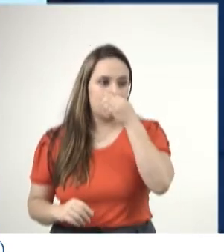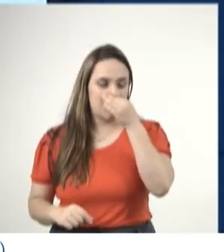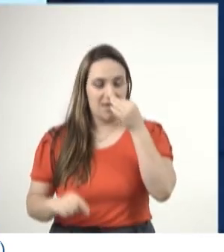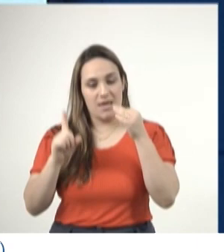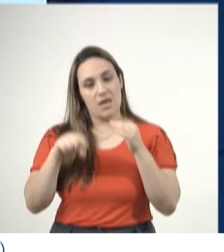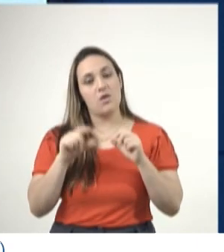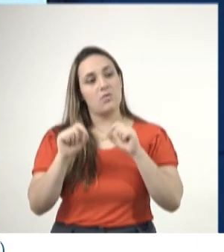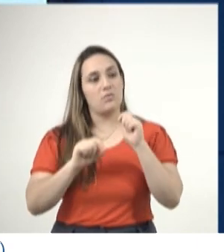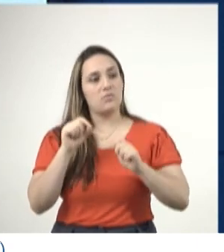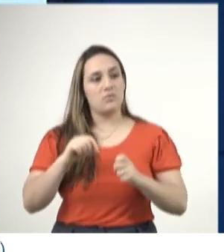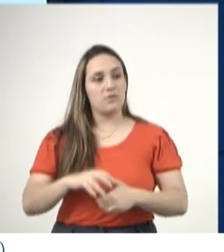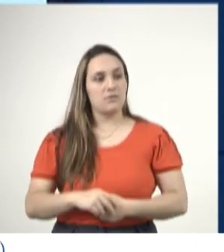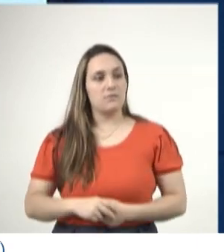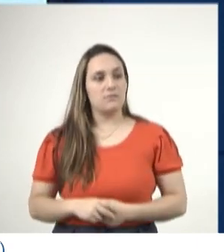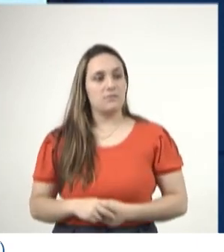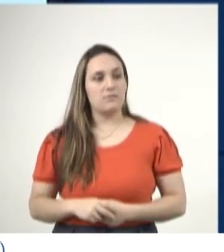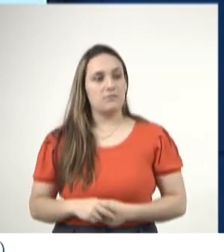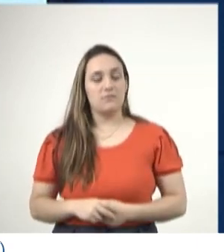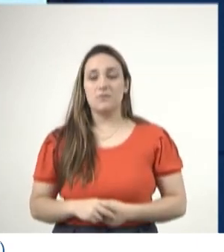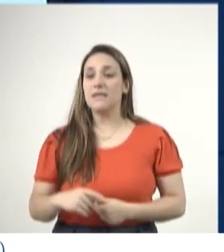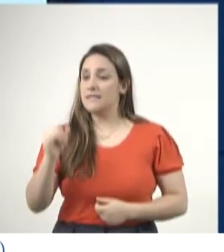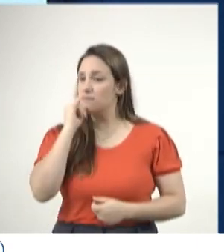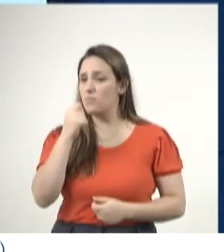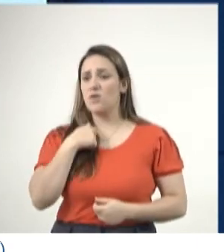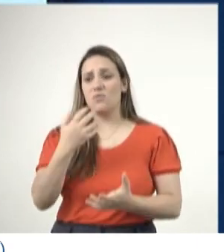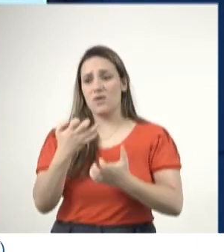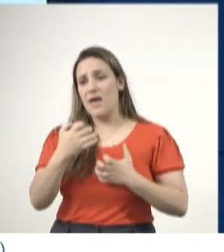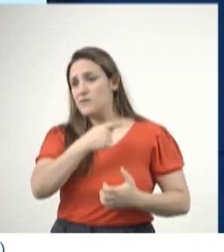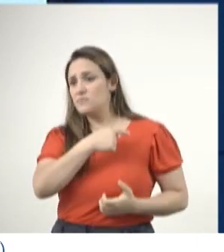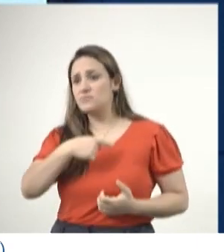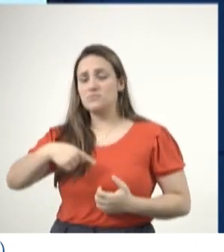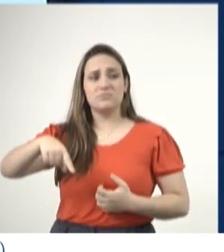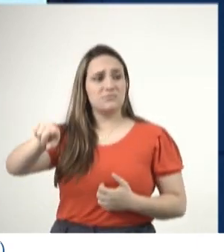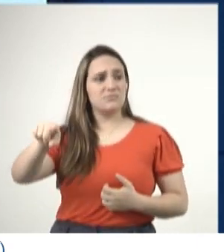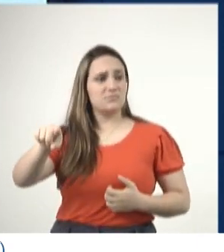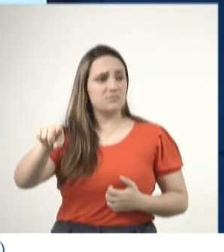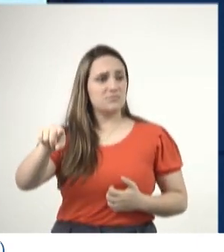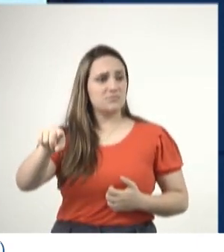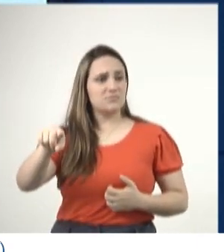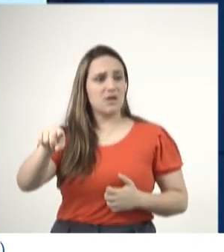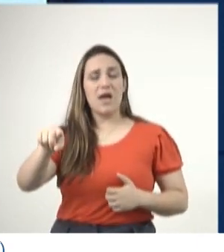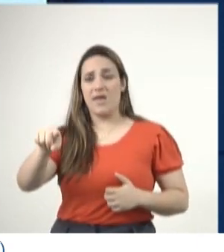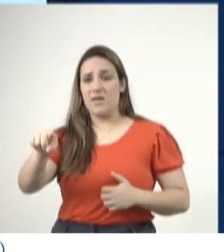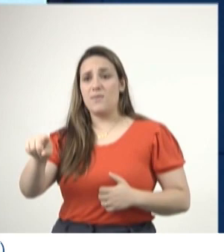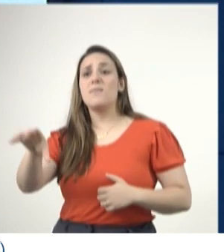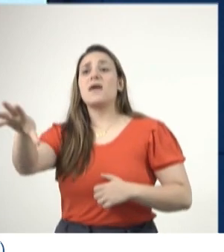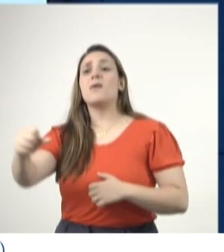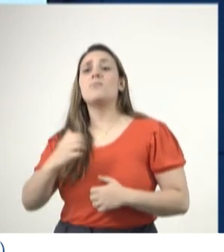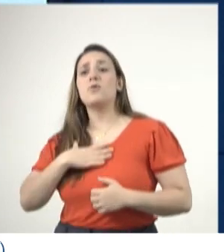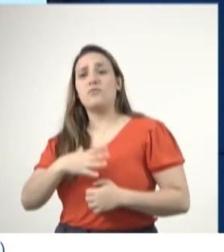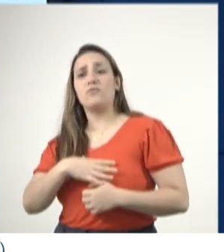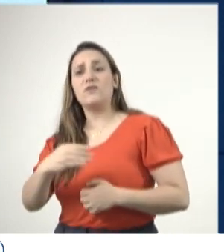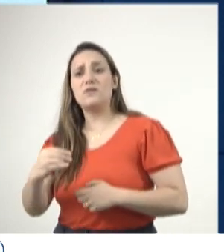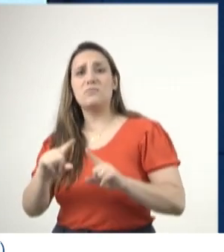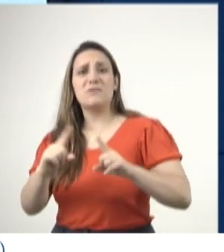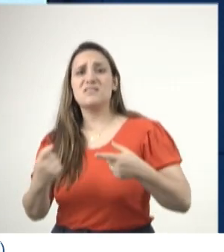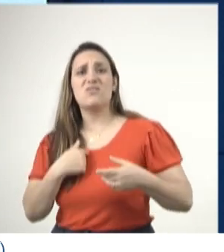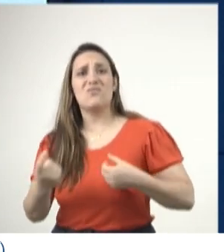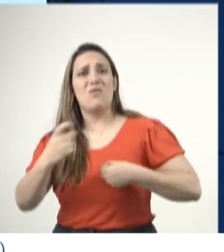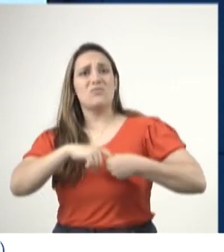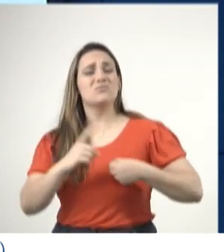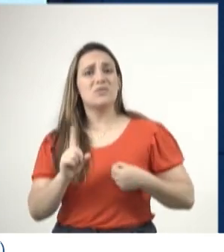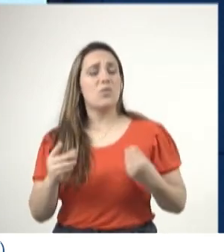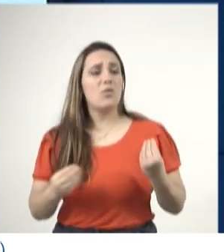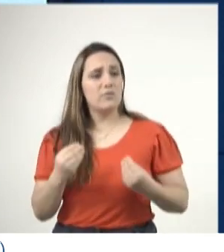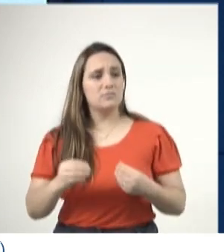as pessoas saem de casa para buscar os seus filhos na escola e elas encontram um que saiu para trabalhar. E, às vezes, alguém se fere,